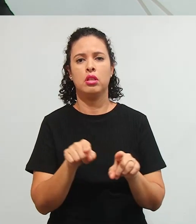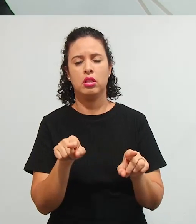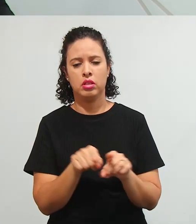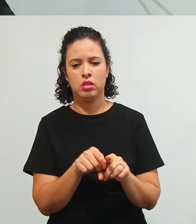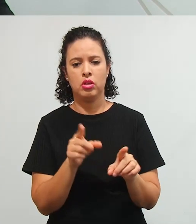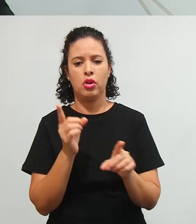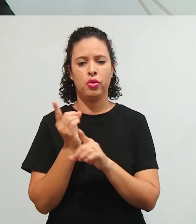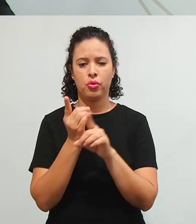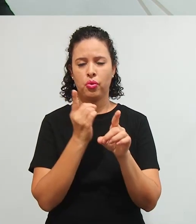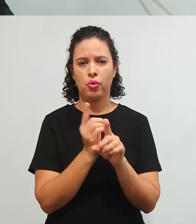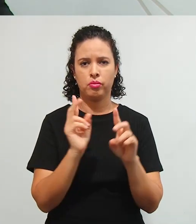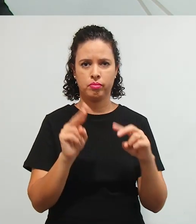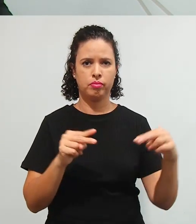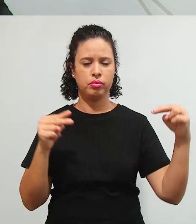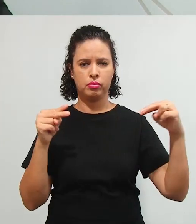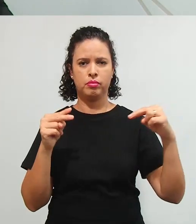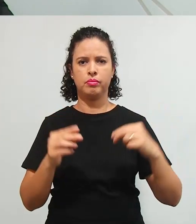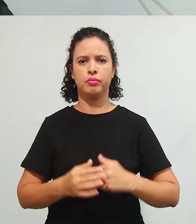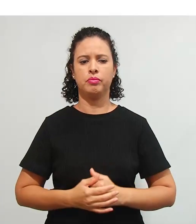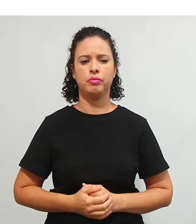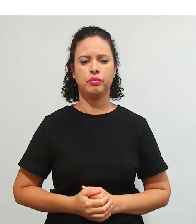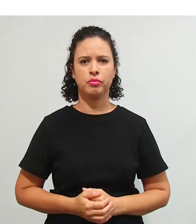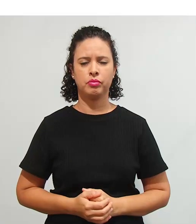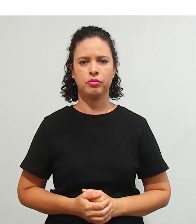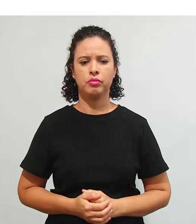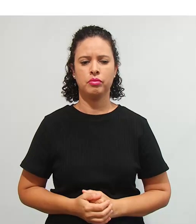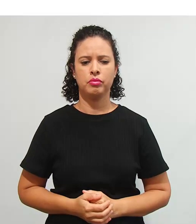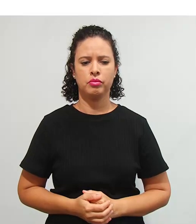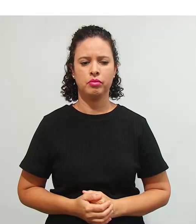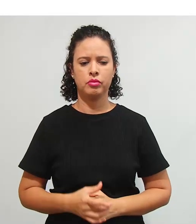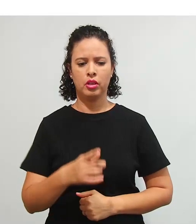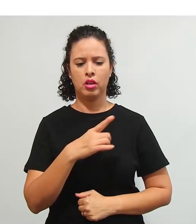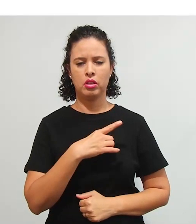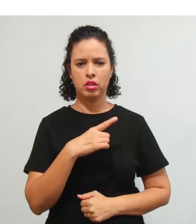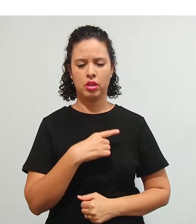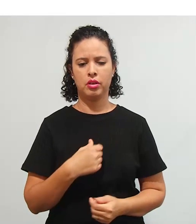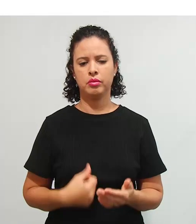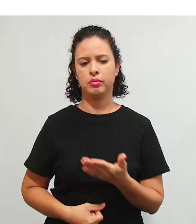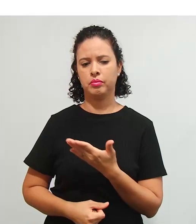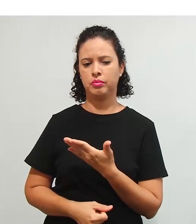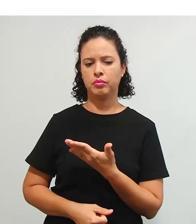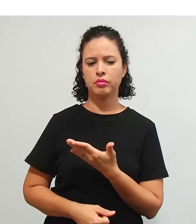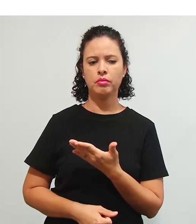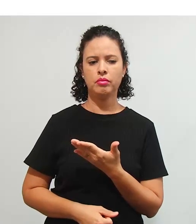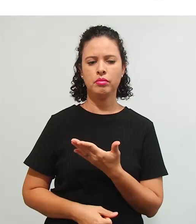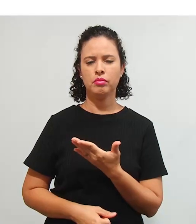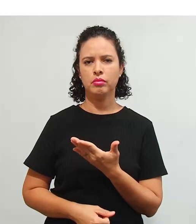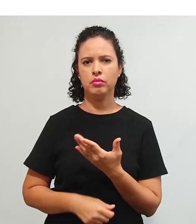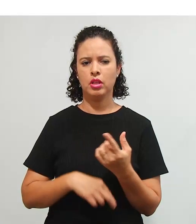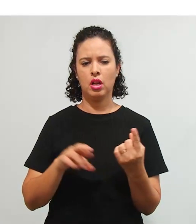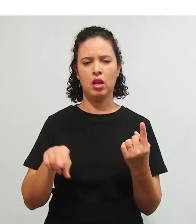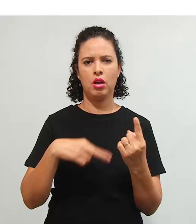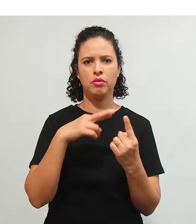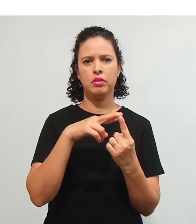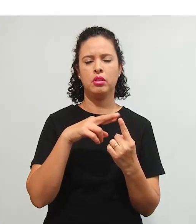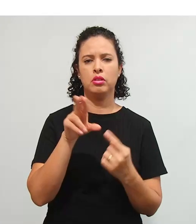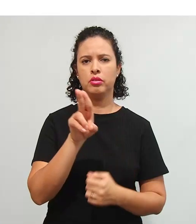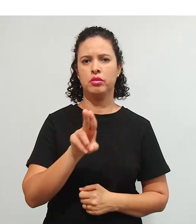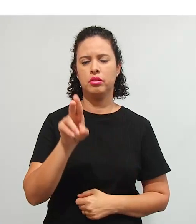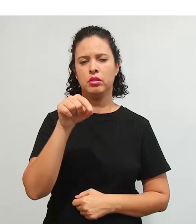também dos encontros síncronos. Nós temos aqui as referências que